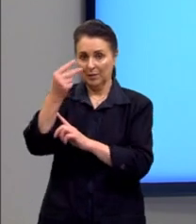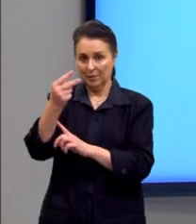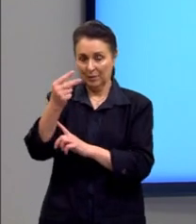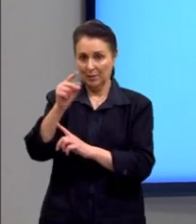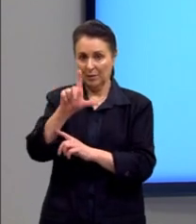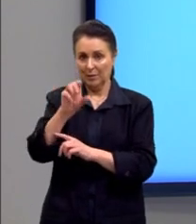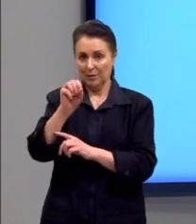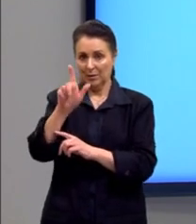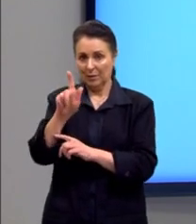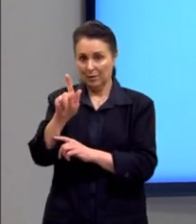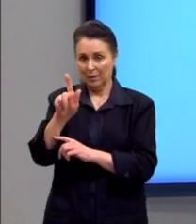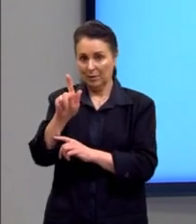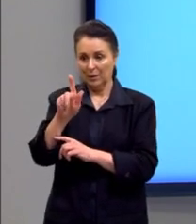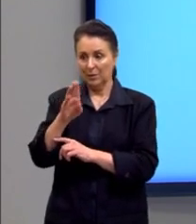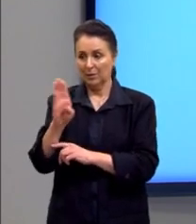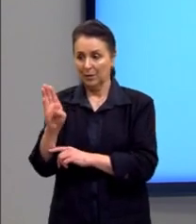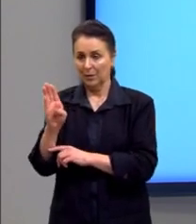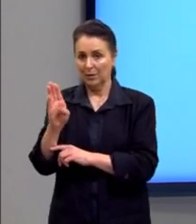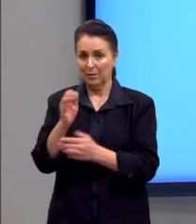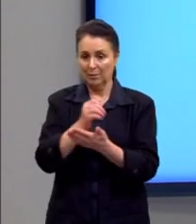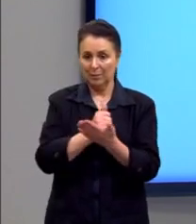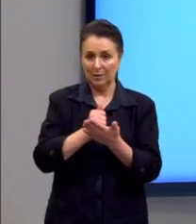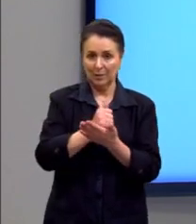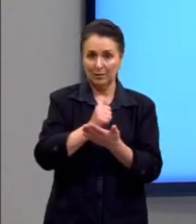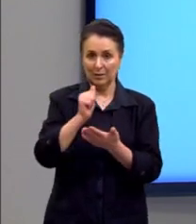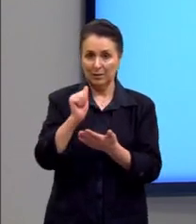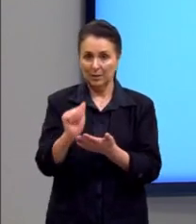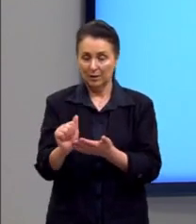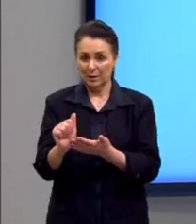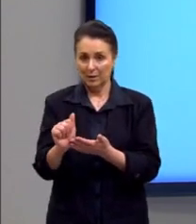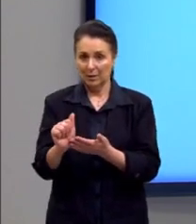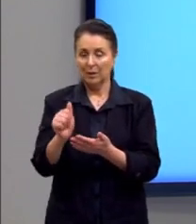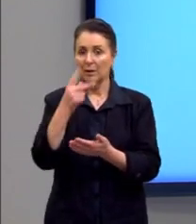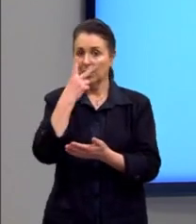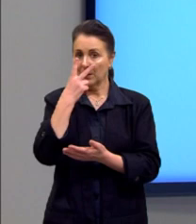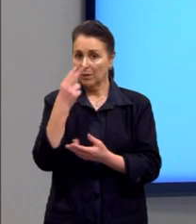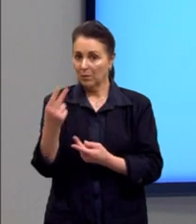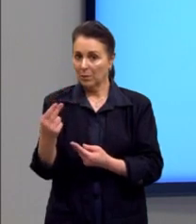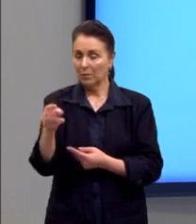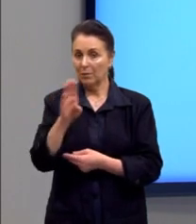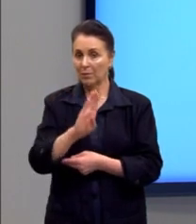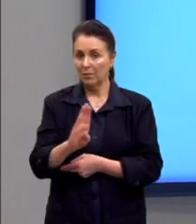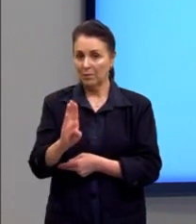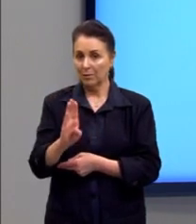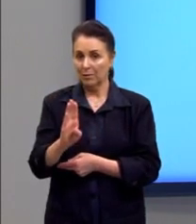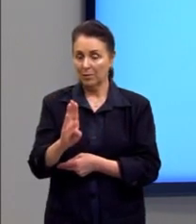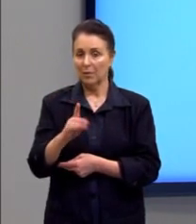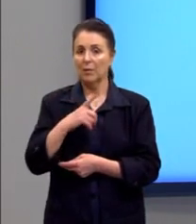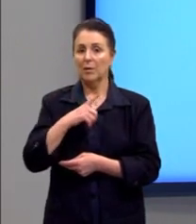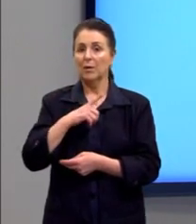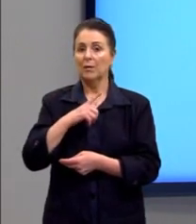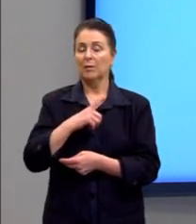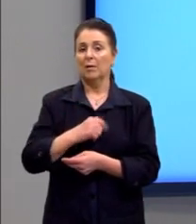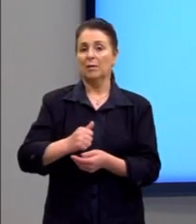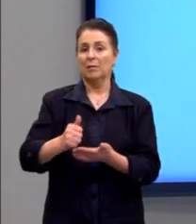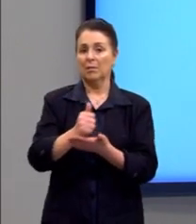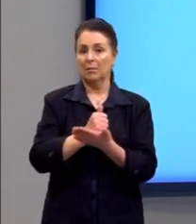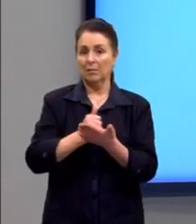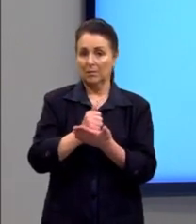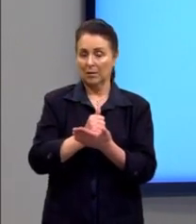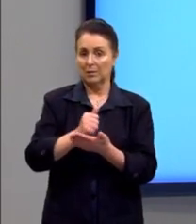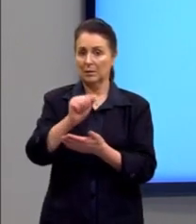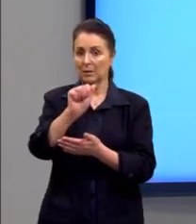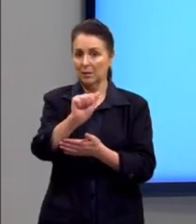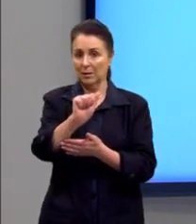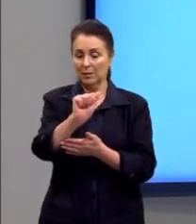log de B na base ar vai ser igual a Bi então aqui nós teremos uma base a